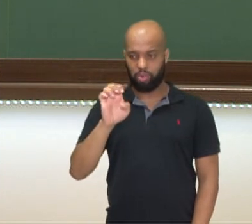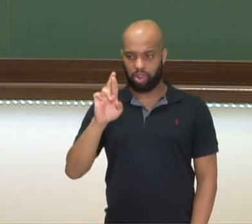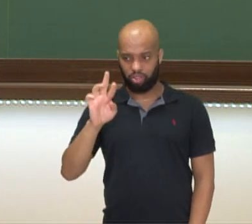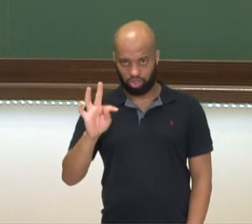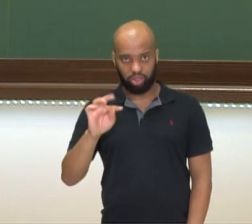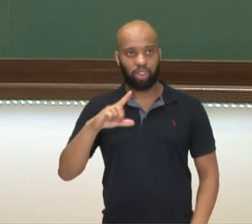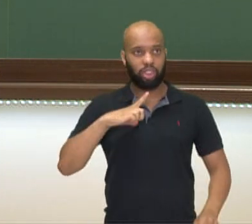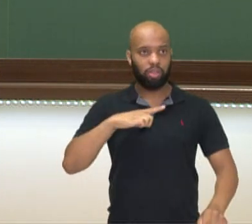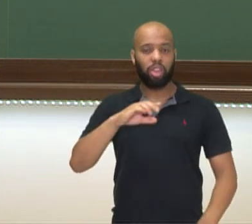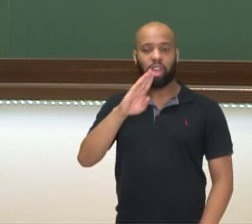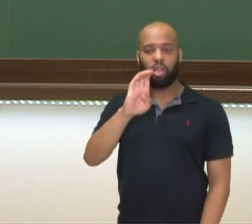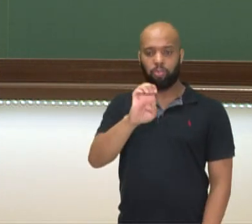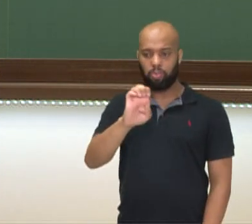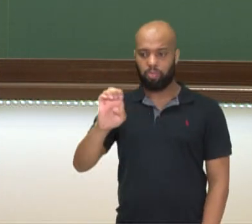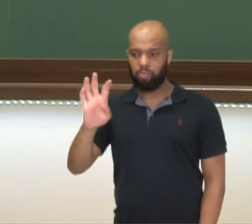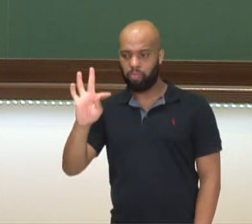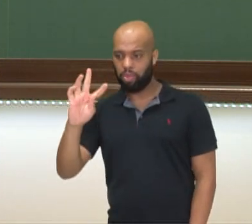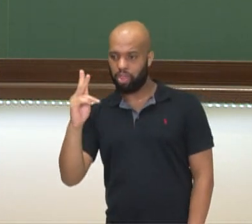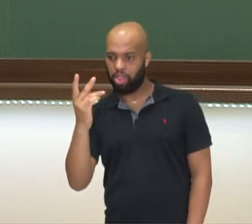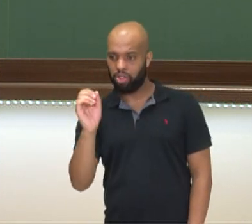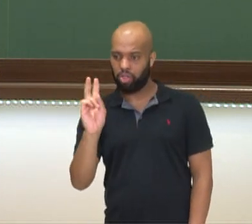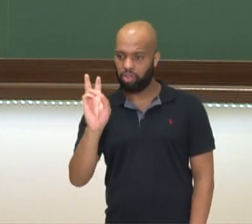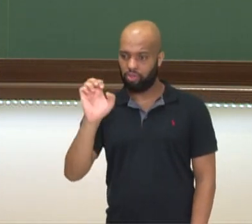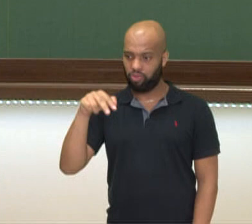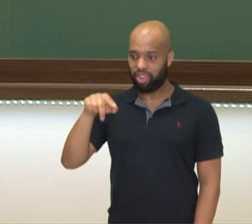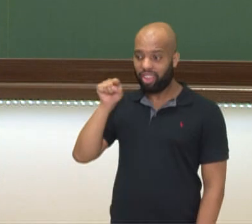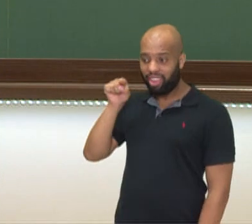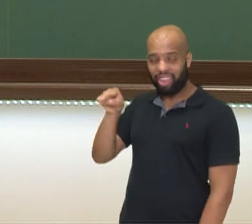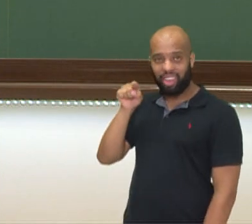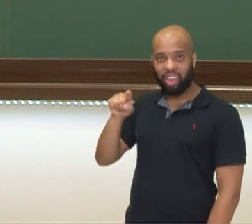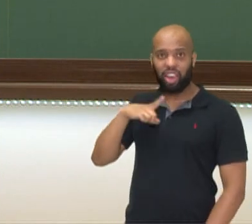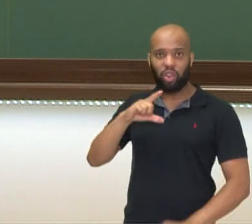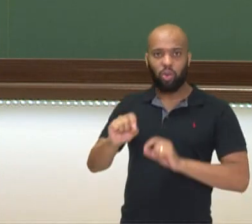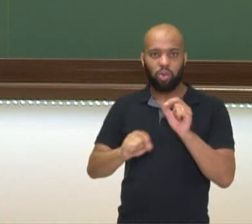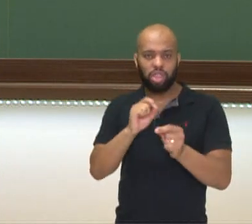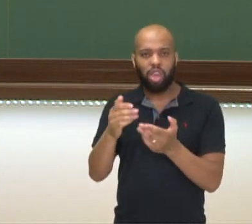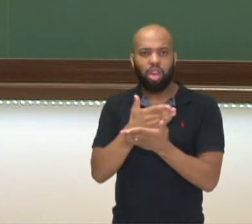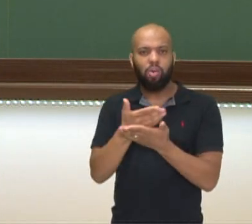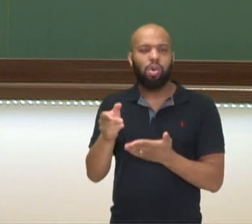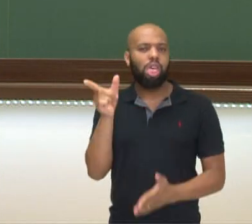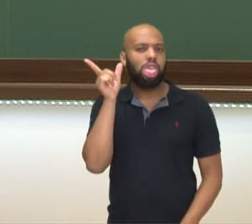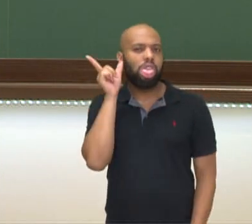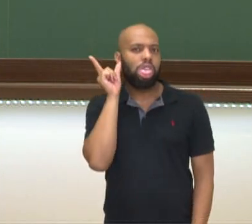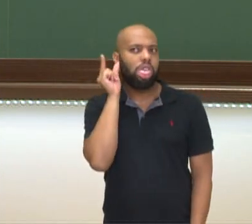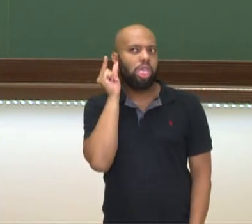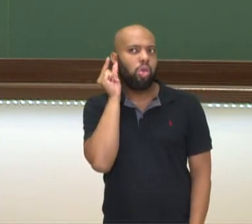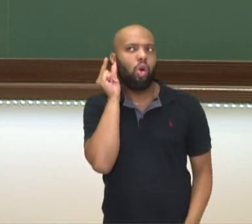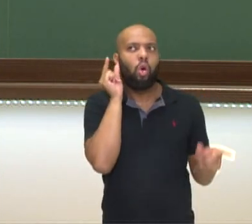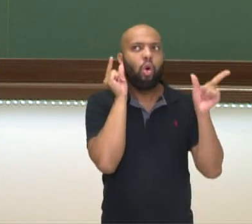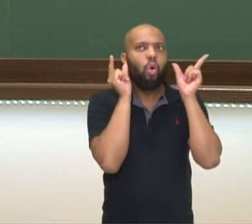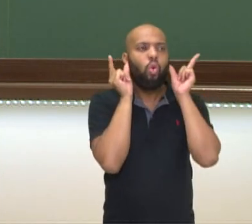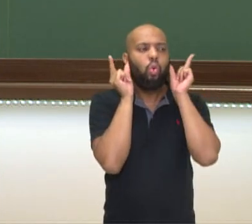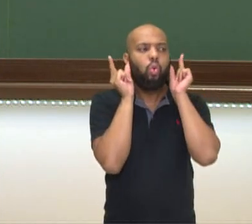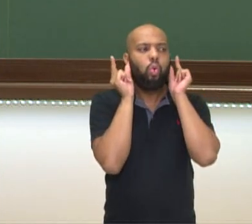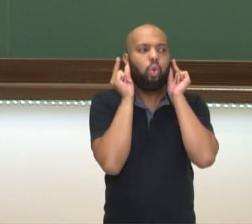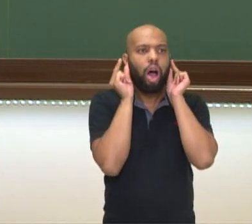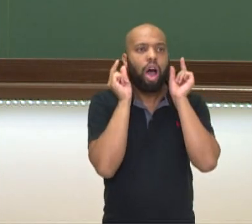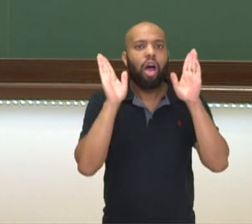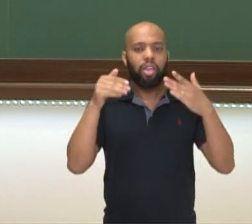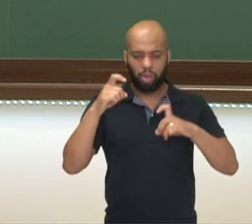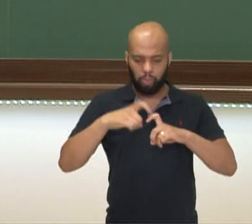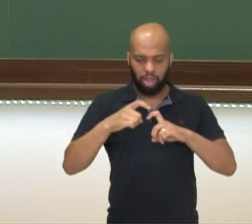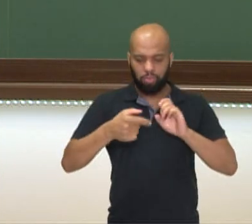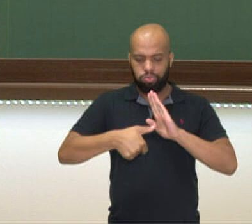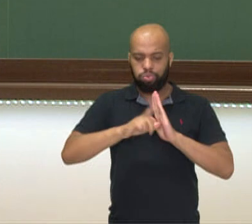marcou muito a sua história de vida foi que aos 26 anos ele começa a adquirir uma surdez. E por conta da medicina, que não era